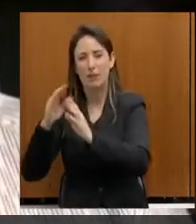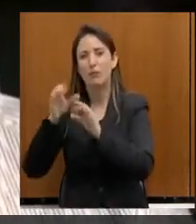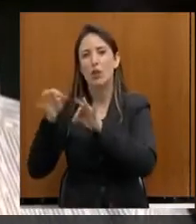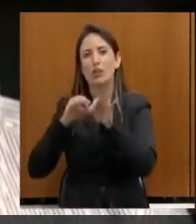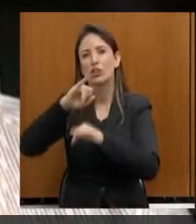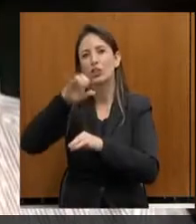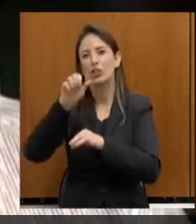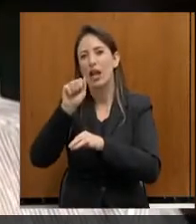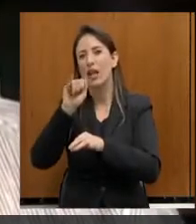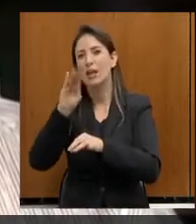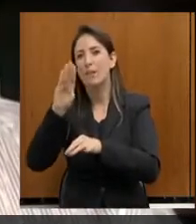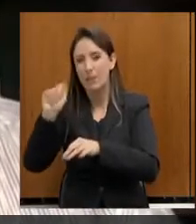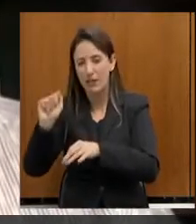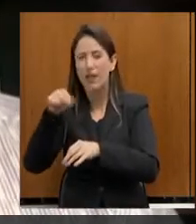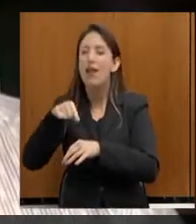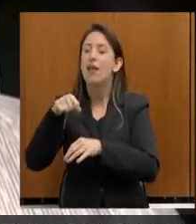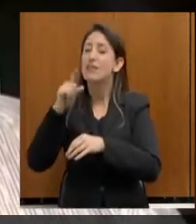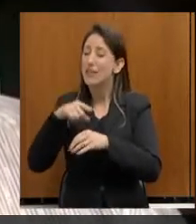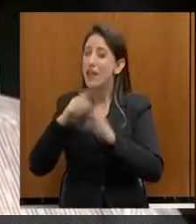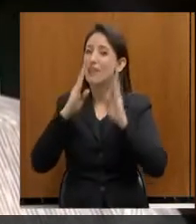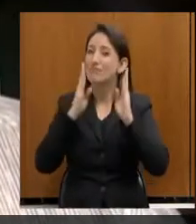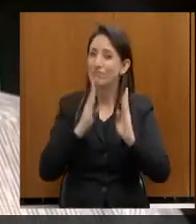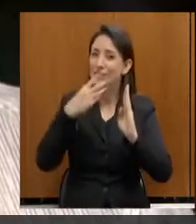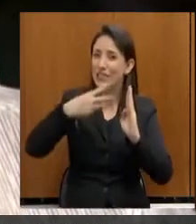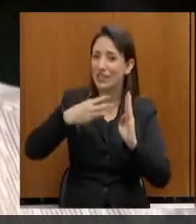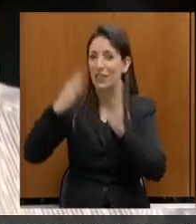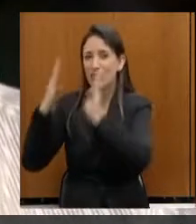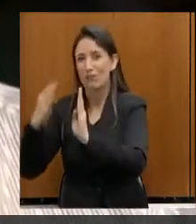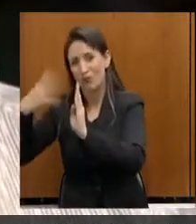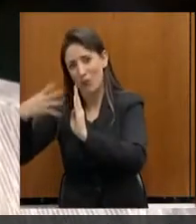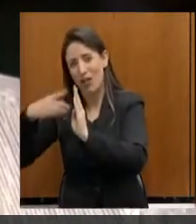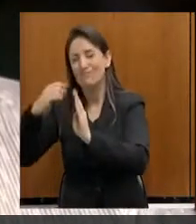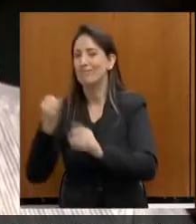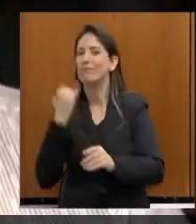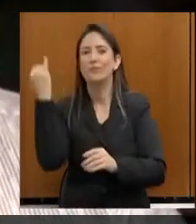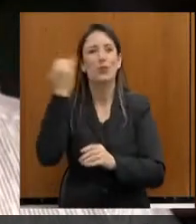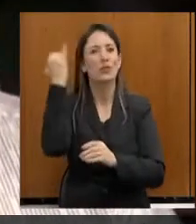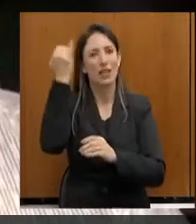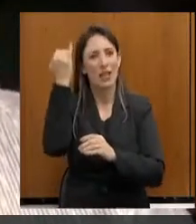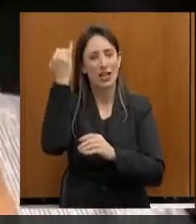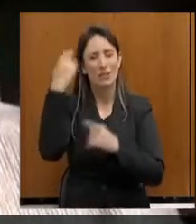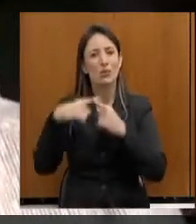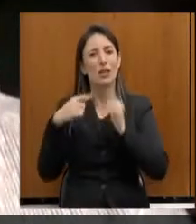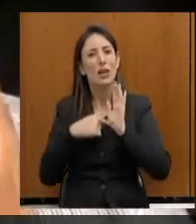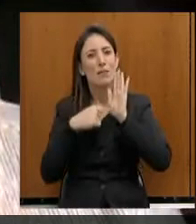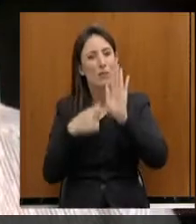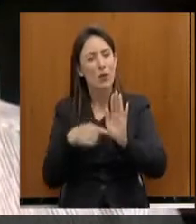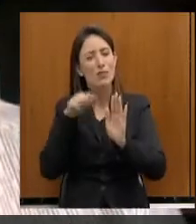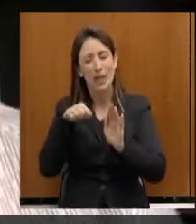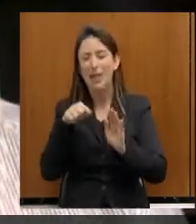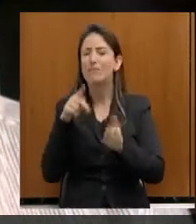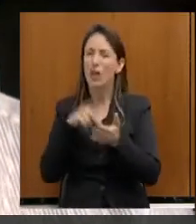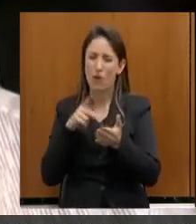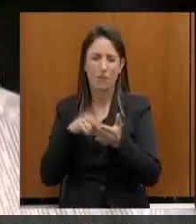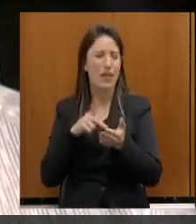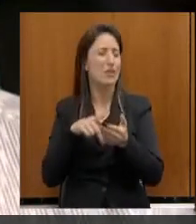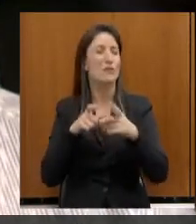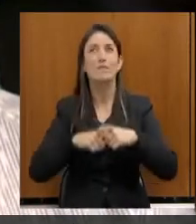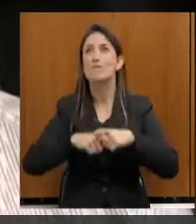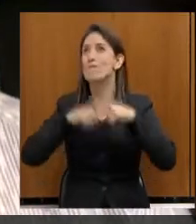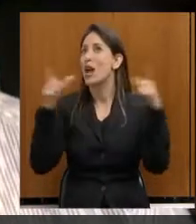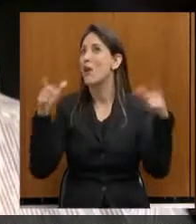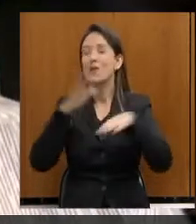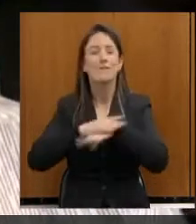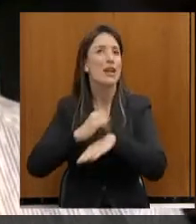importantes que vão caracterizar o projeto da Iva comum Geralmente os maiores mais importantes